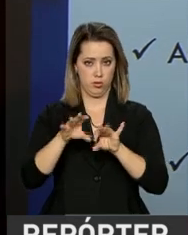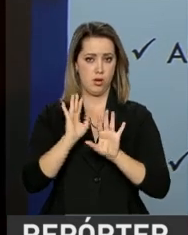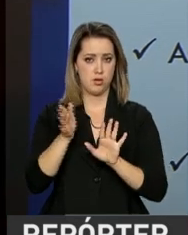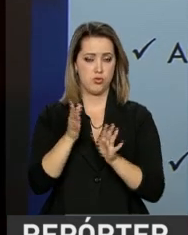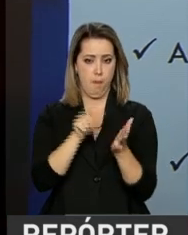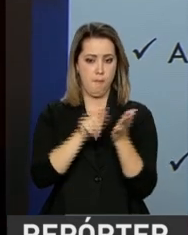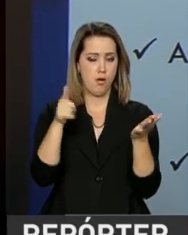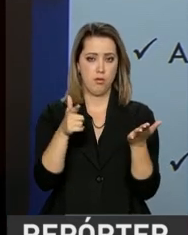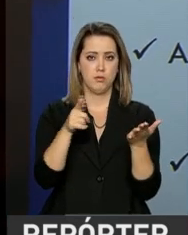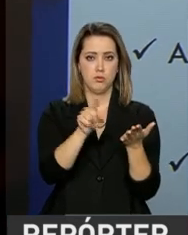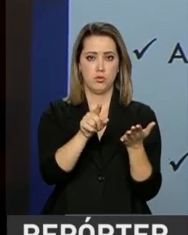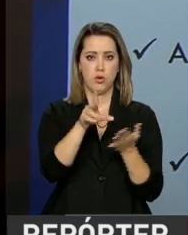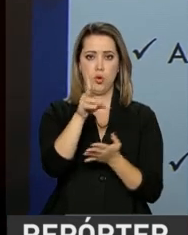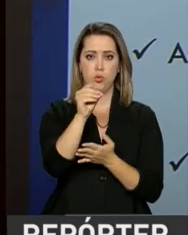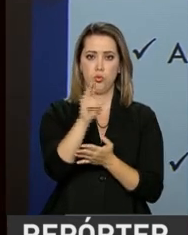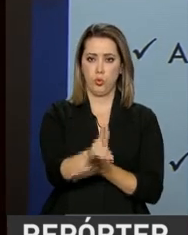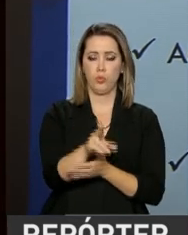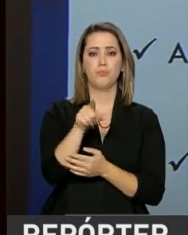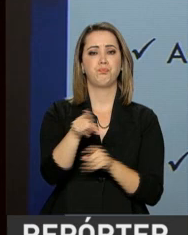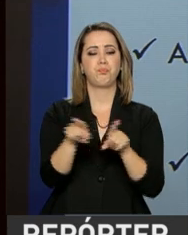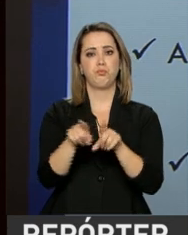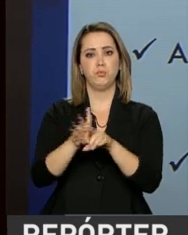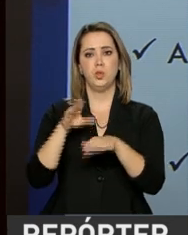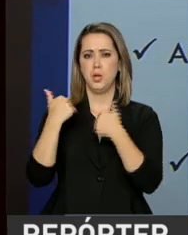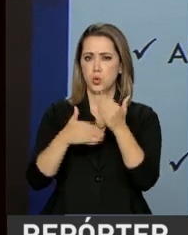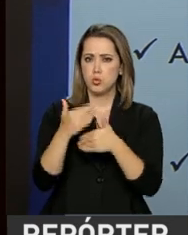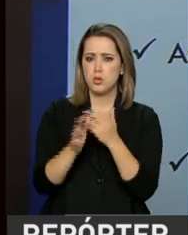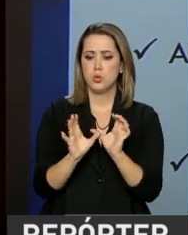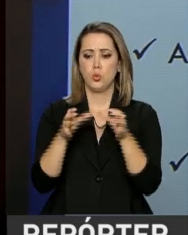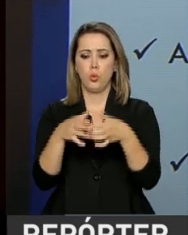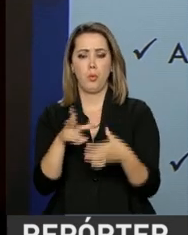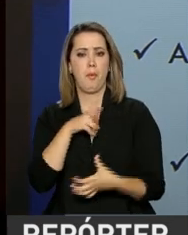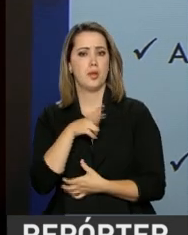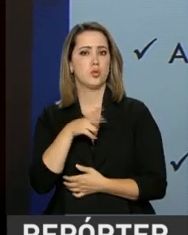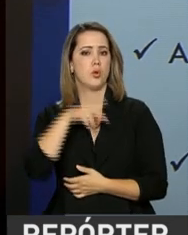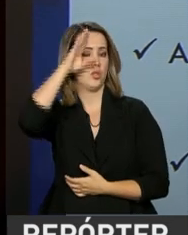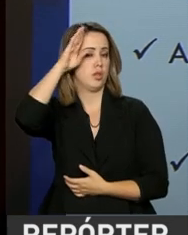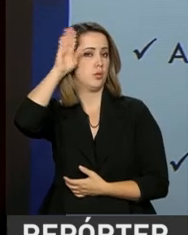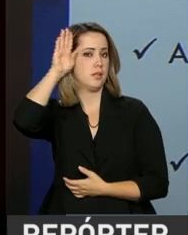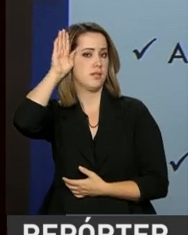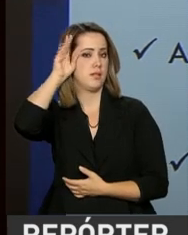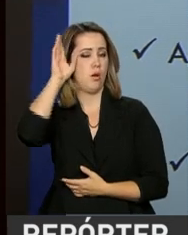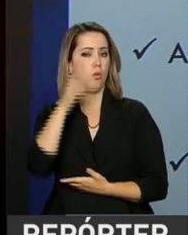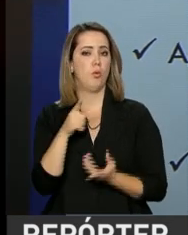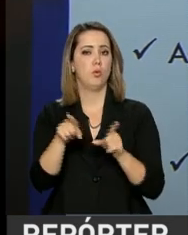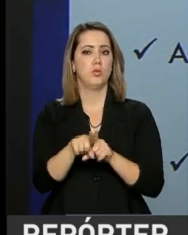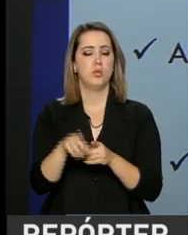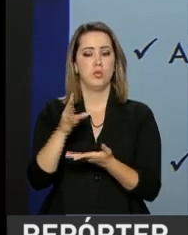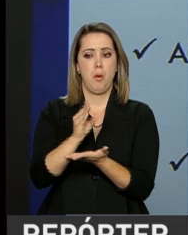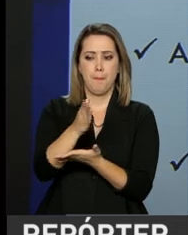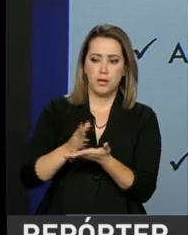mantém também a proposta de oferta de vagas a distribuição das vagas